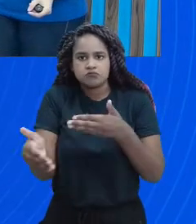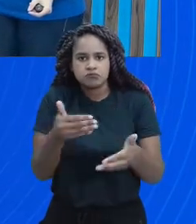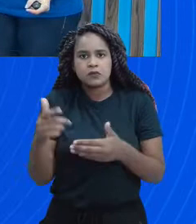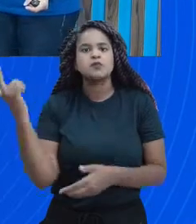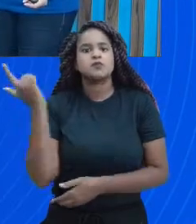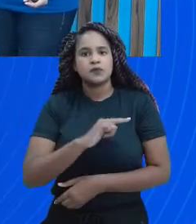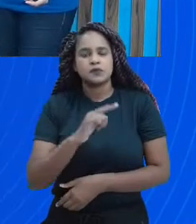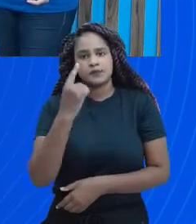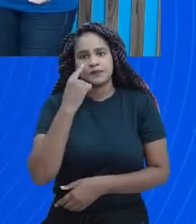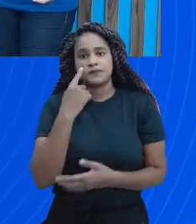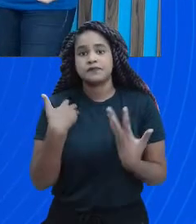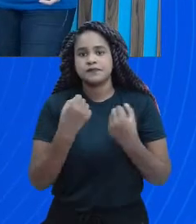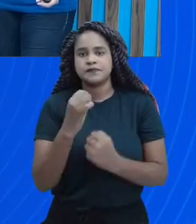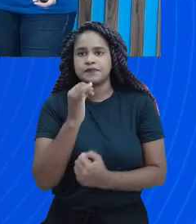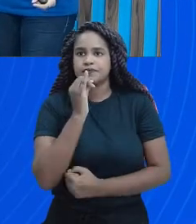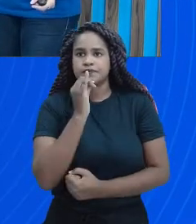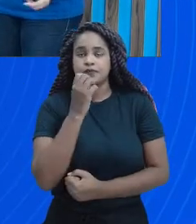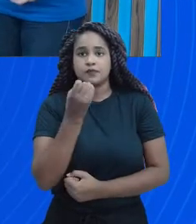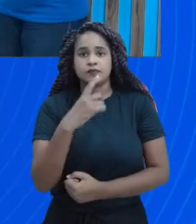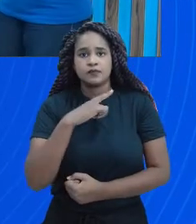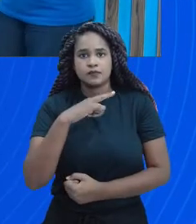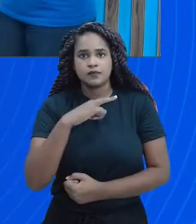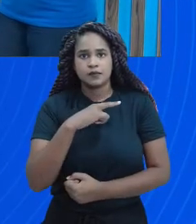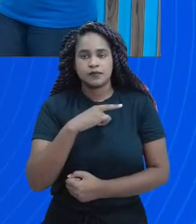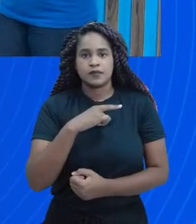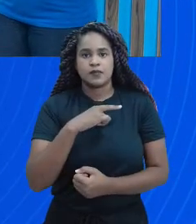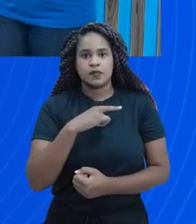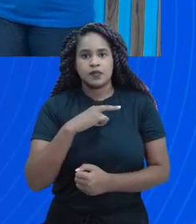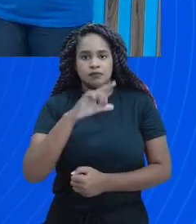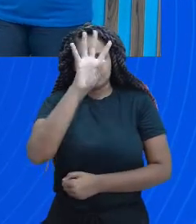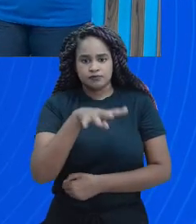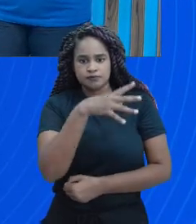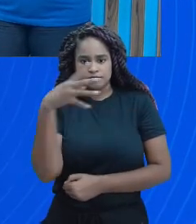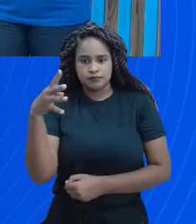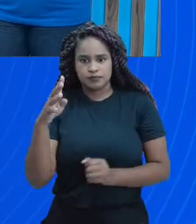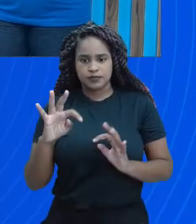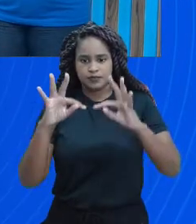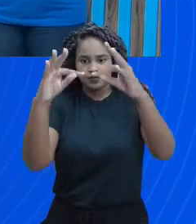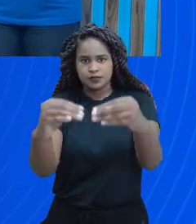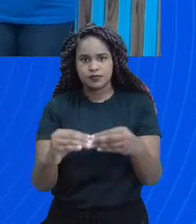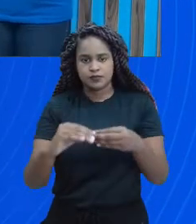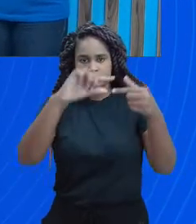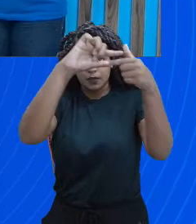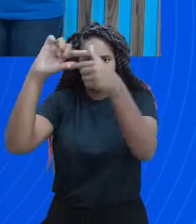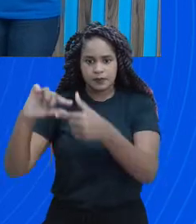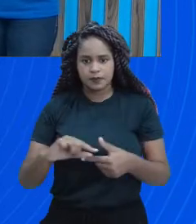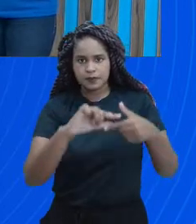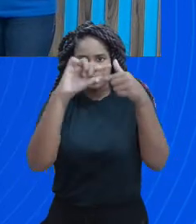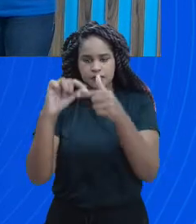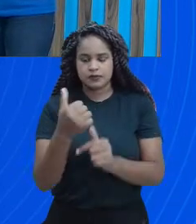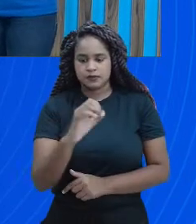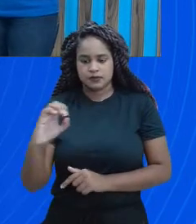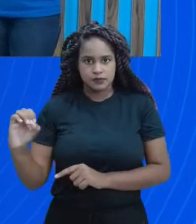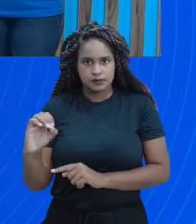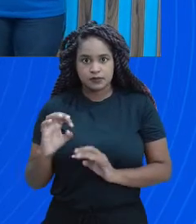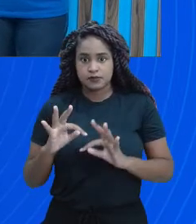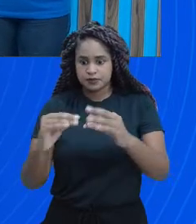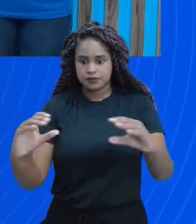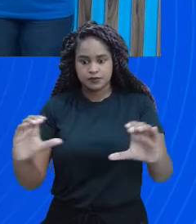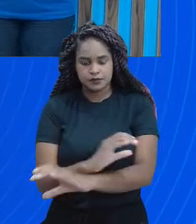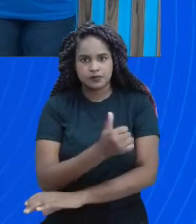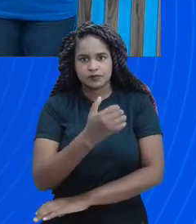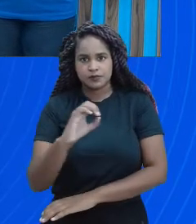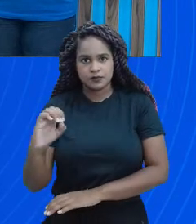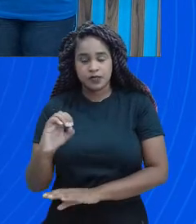àquilo. Então vamos lá, ó. Se a gente tem aí essas porções de 100, então veja, não é uma porção que cada